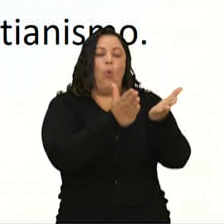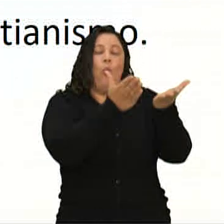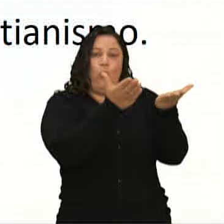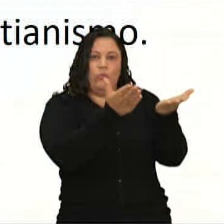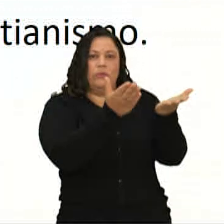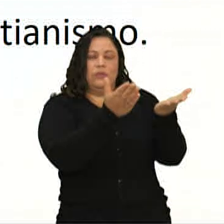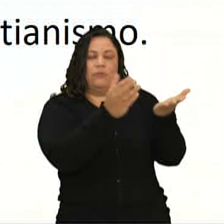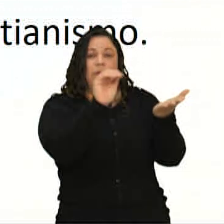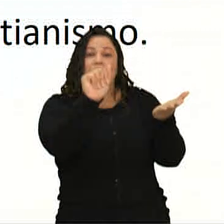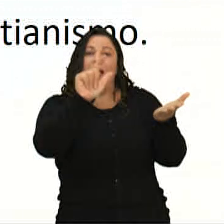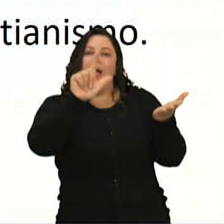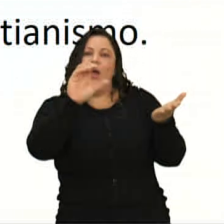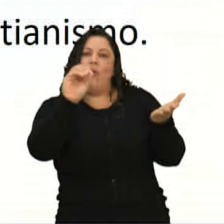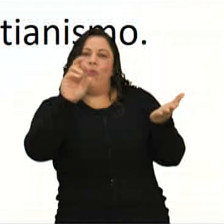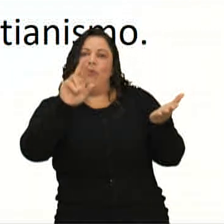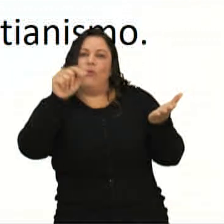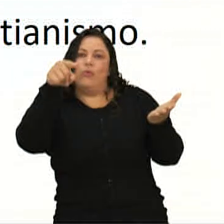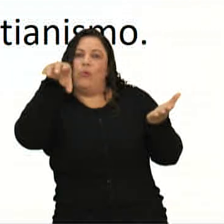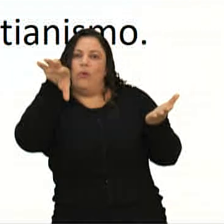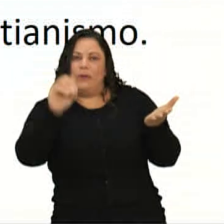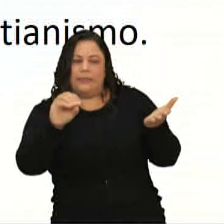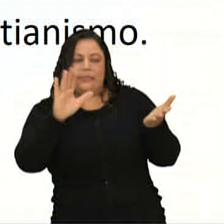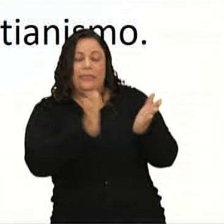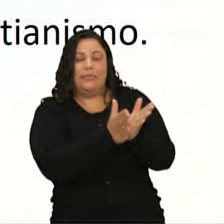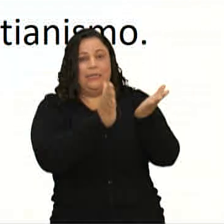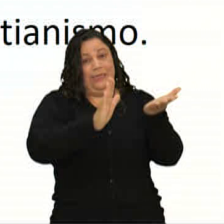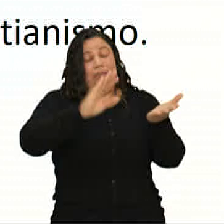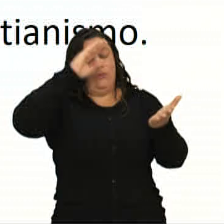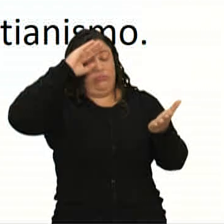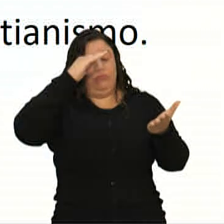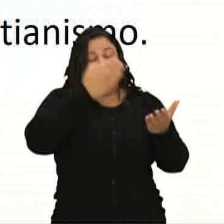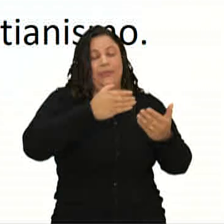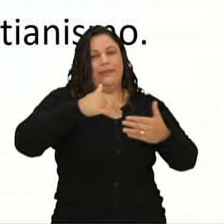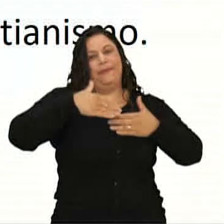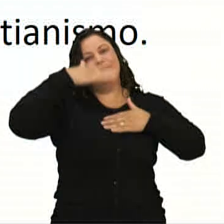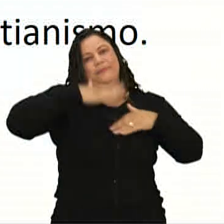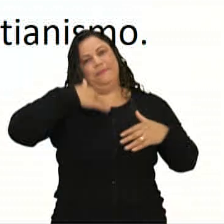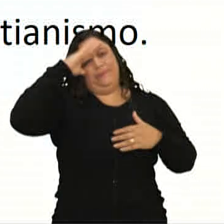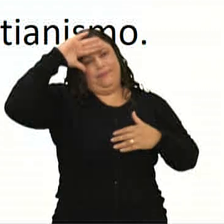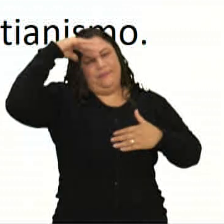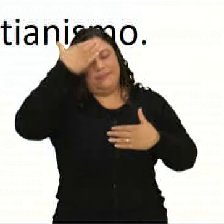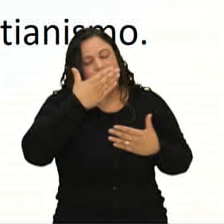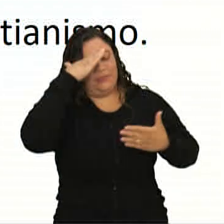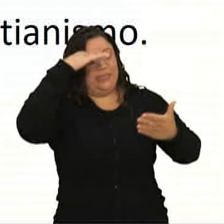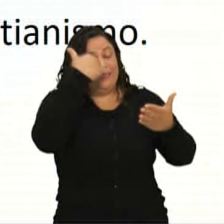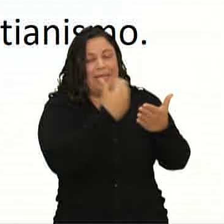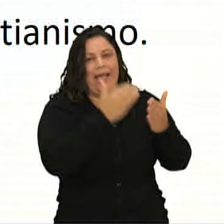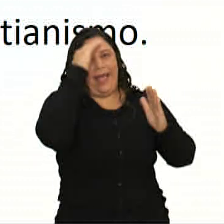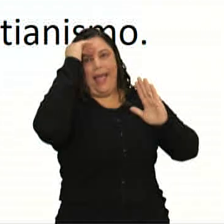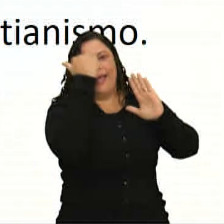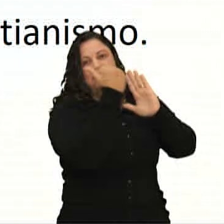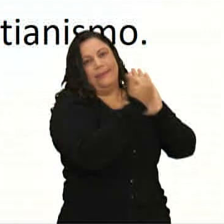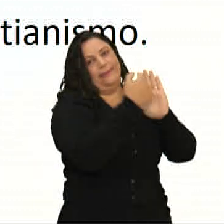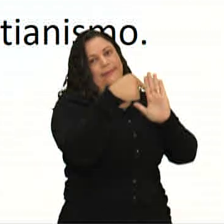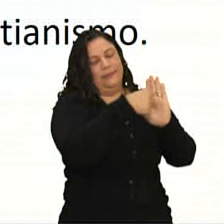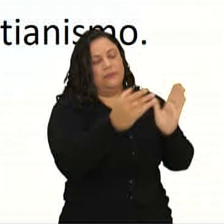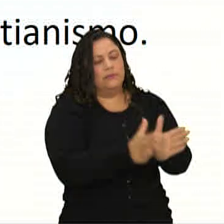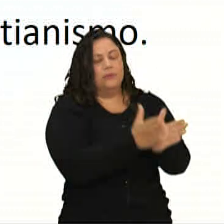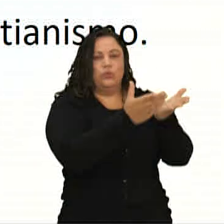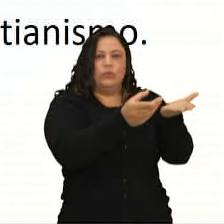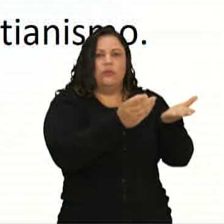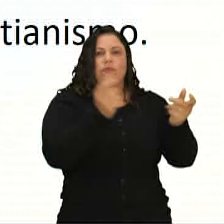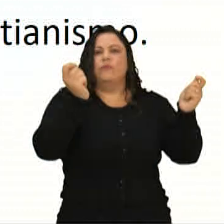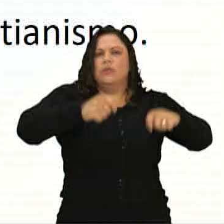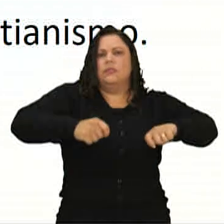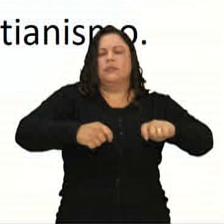o Alcorão, como é escrito também, foi escrito em árabe e é importante no Islã, embora hoje só